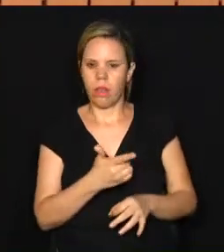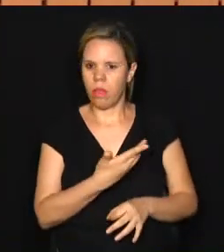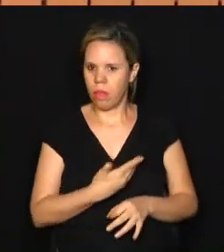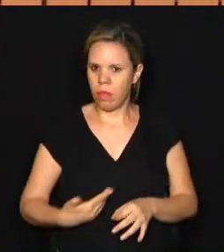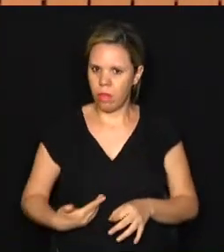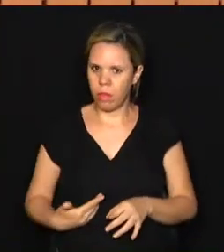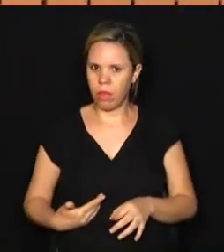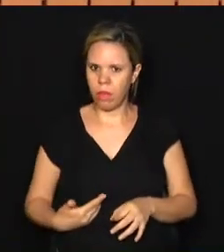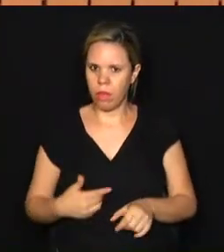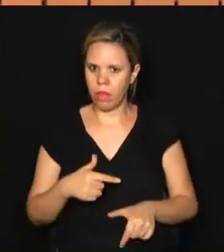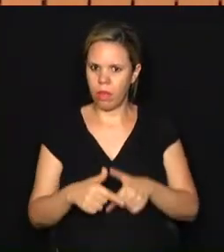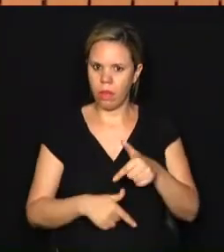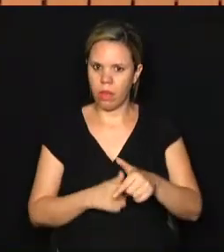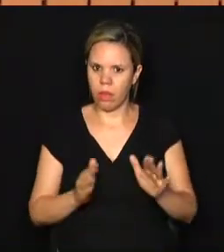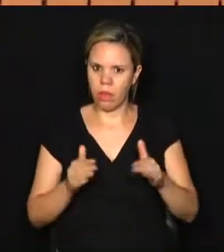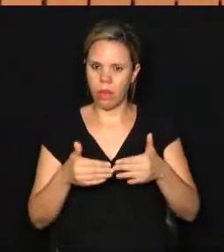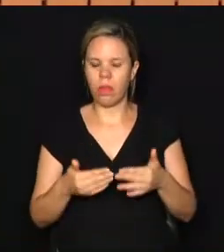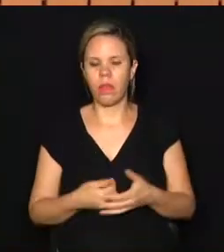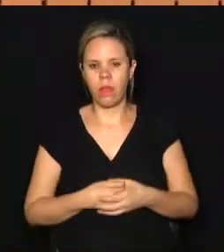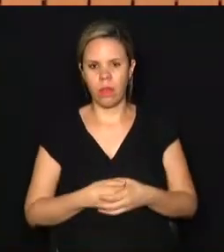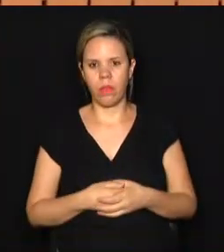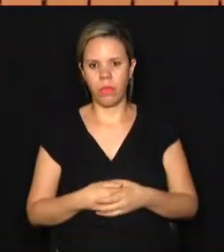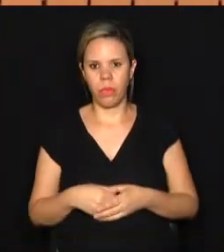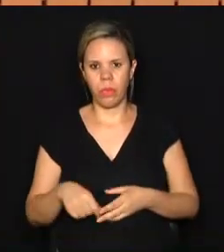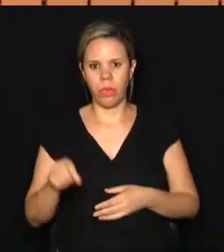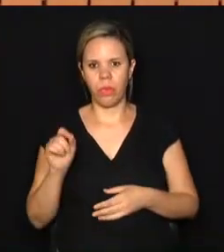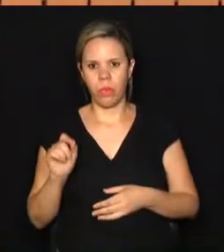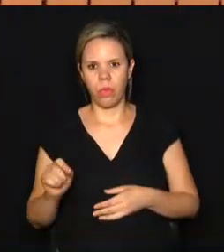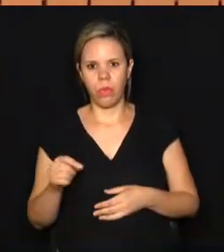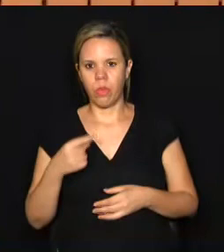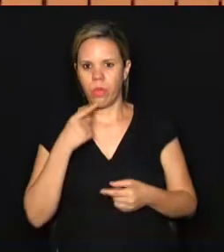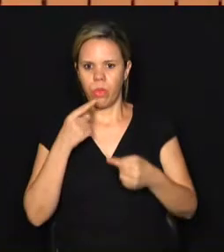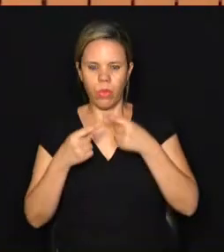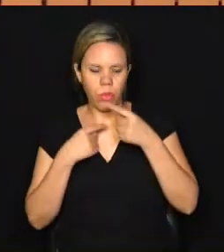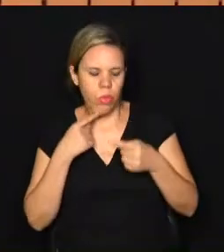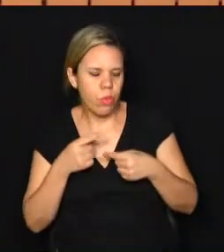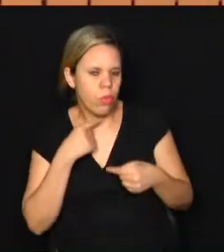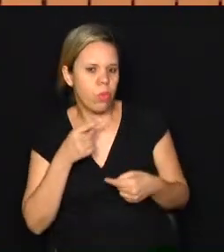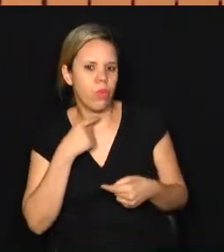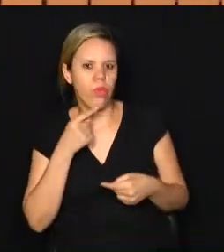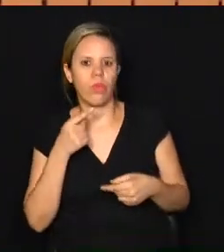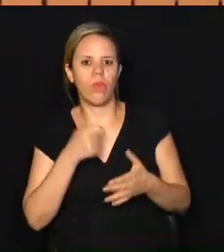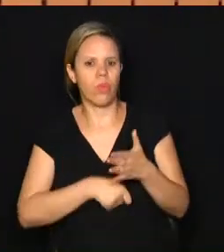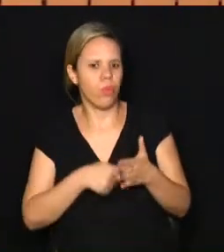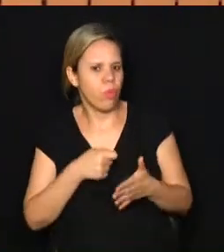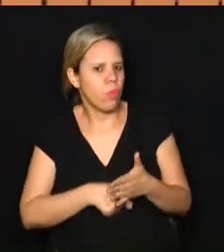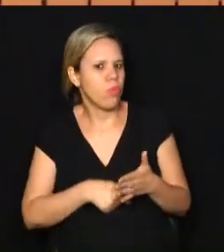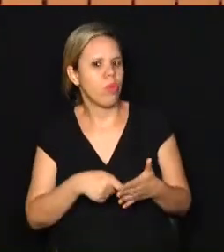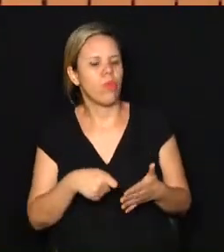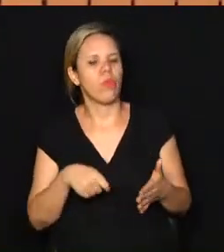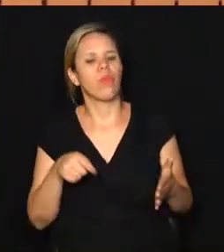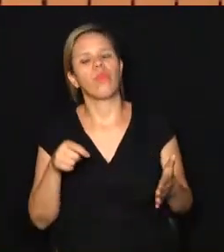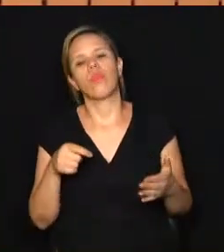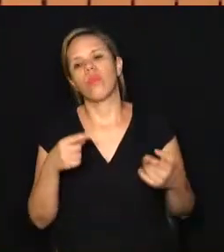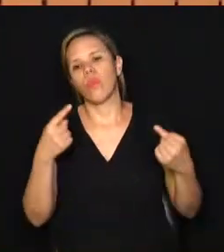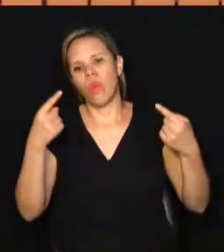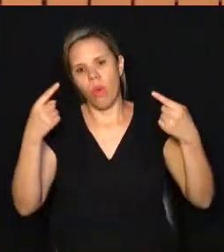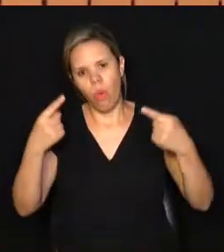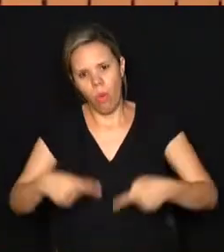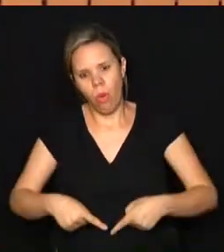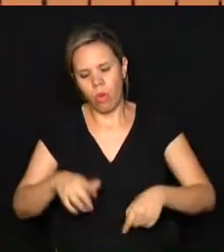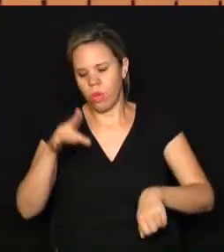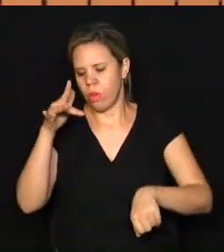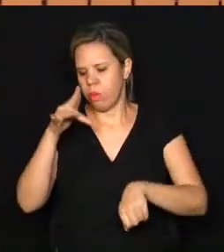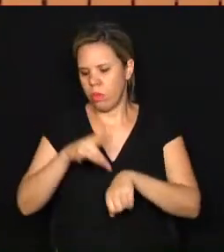estão atuando no sentido de questionar, de fazer questionamentos e lutar contra esse